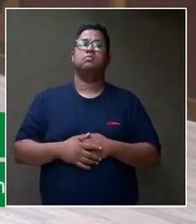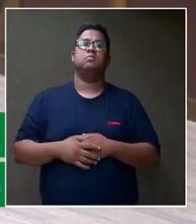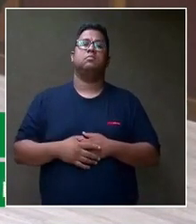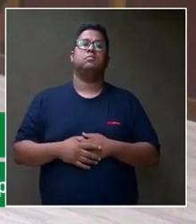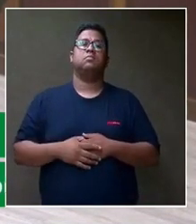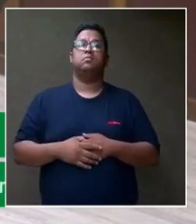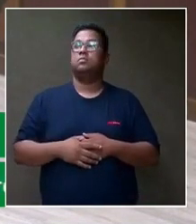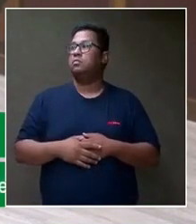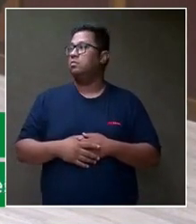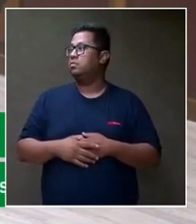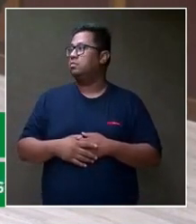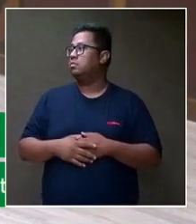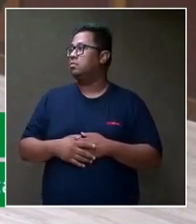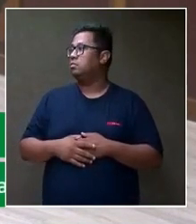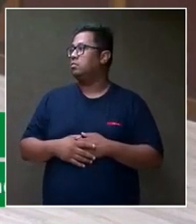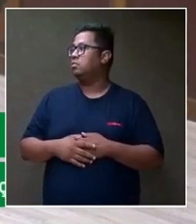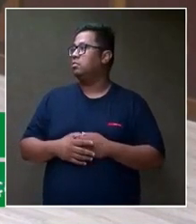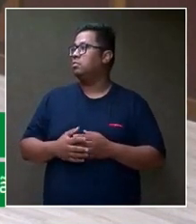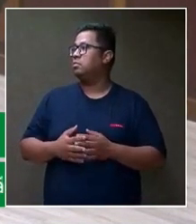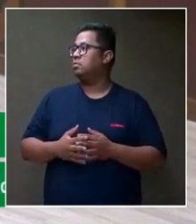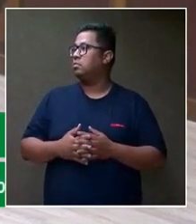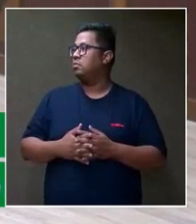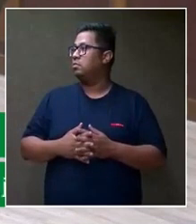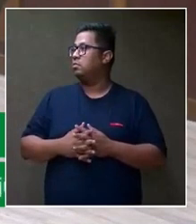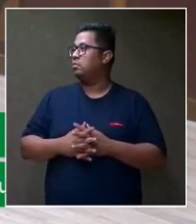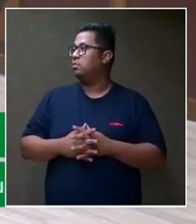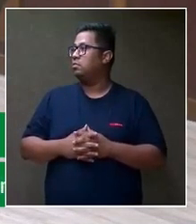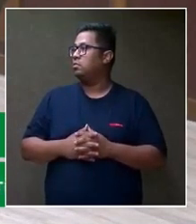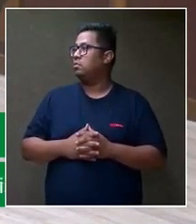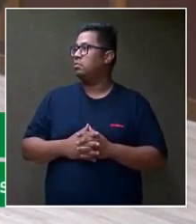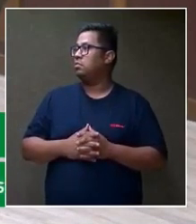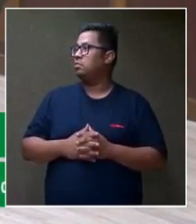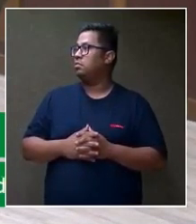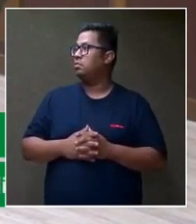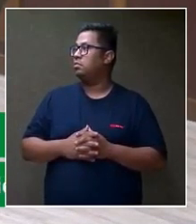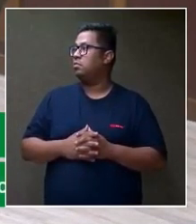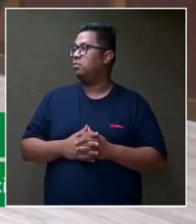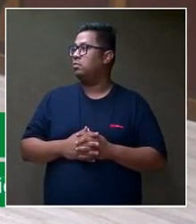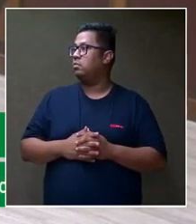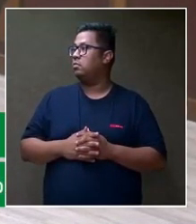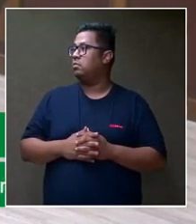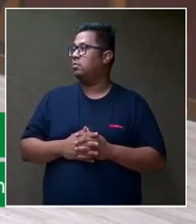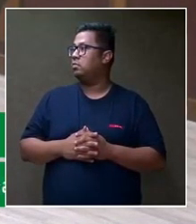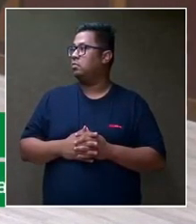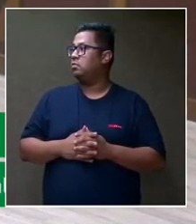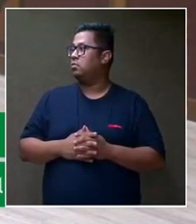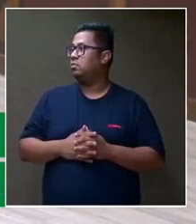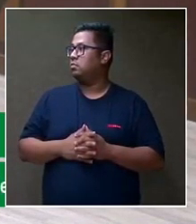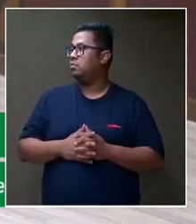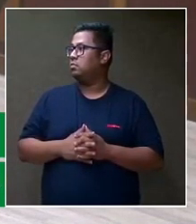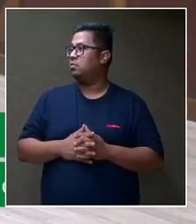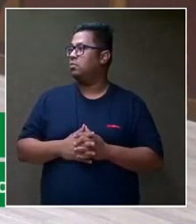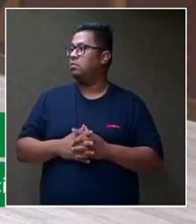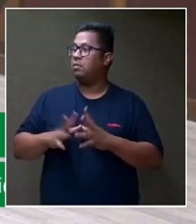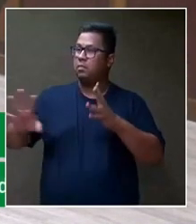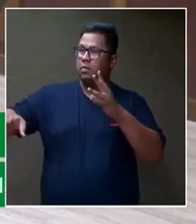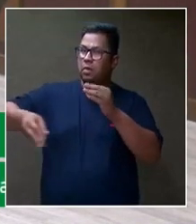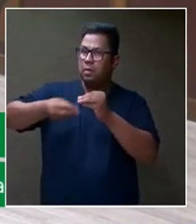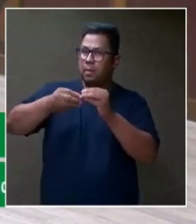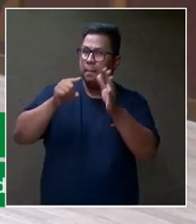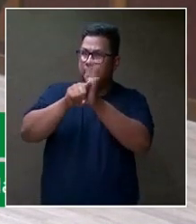certo. Mais perguntas, senhora. Alguém mais, em razão Silêncio. Das perguntas complementares, teria perguntas